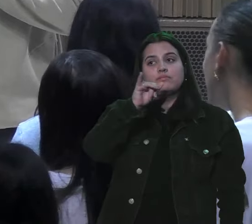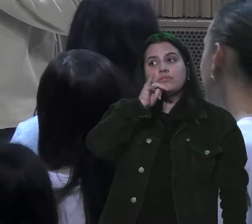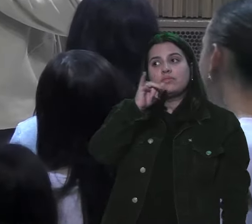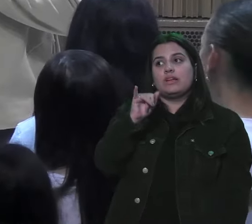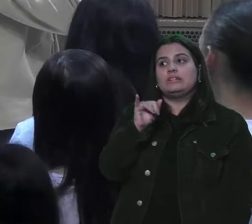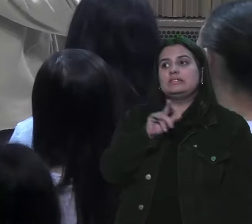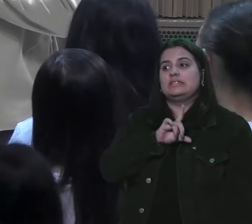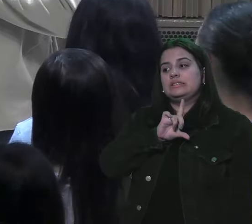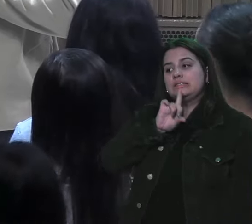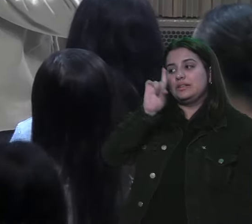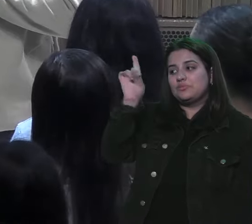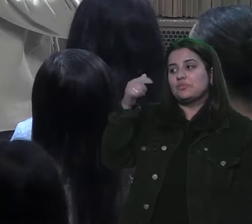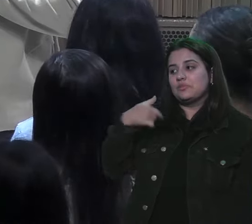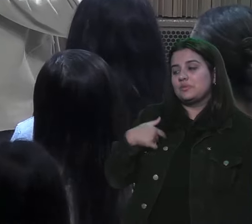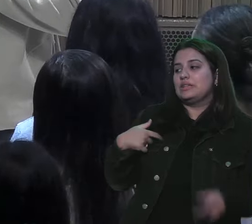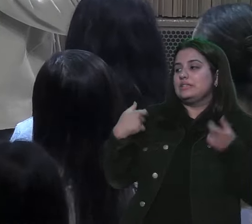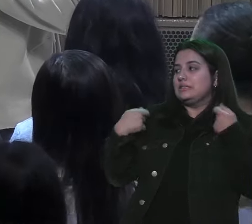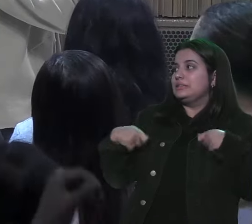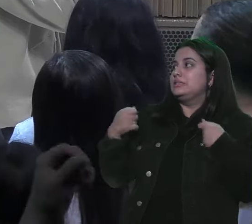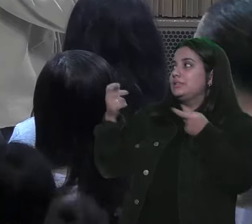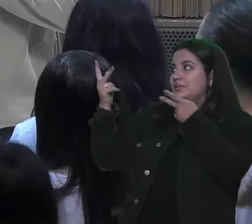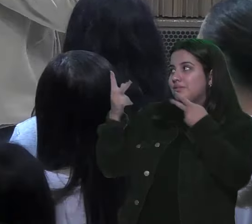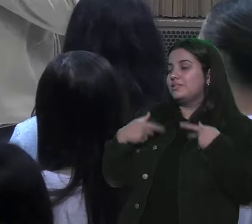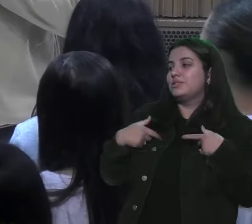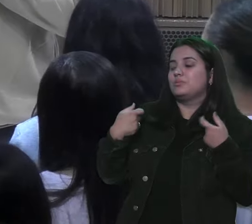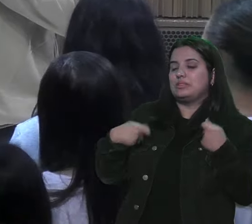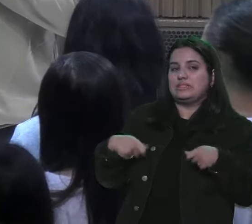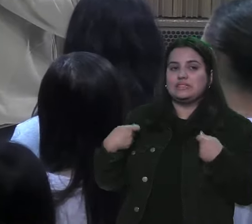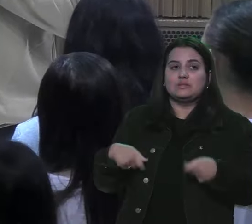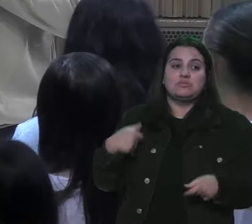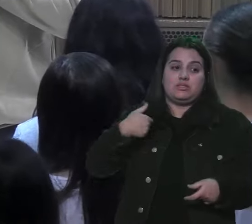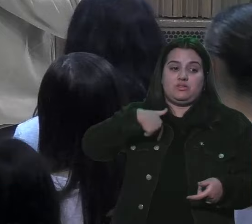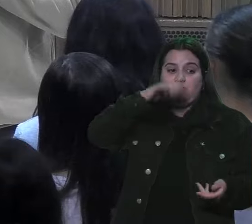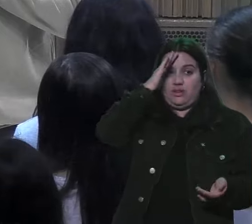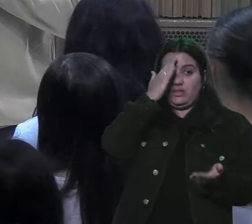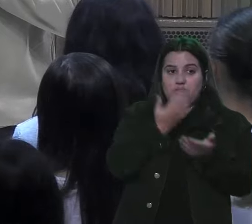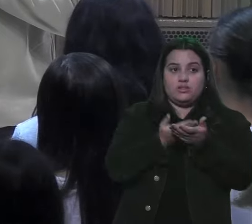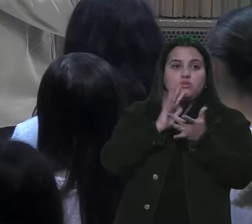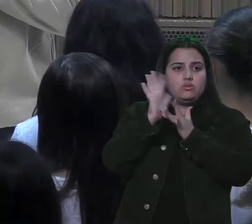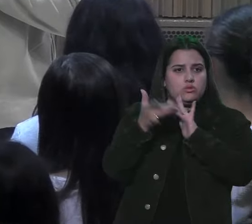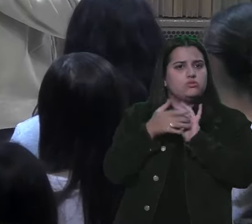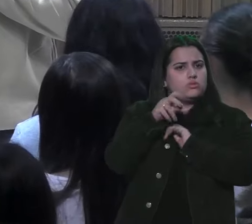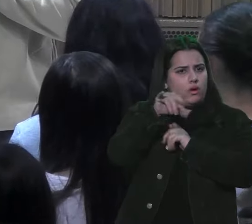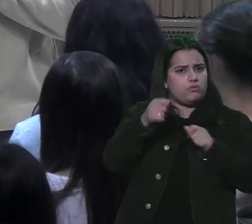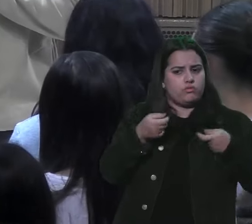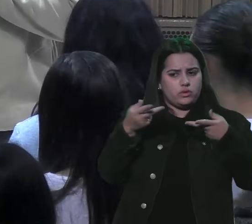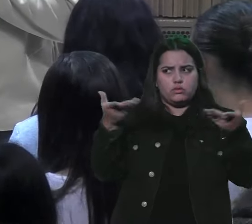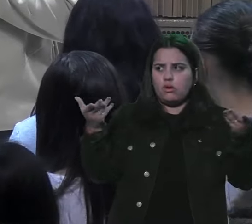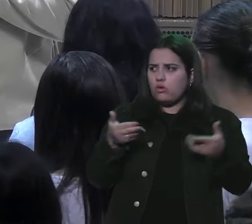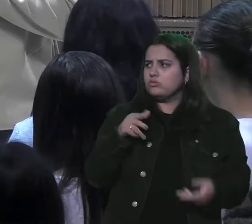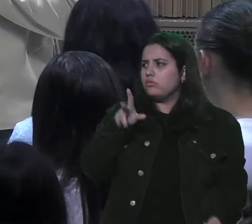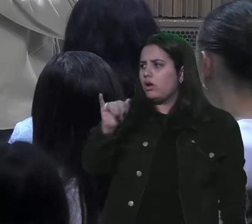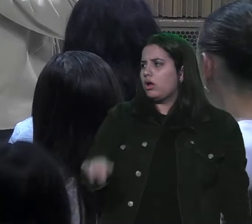precisando de uma visita sua. E eu creio que Jesus vai te visitar hoje.